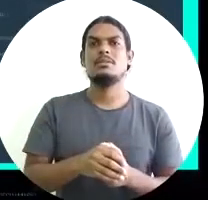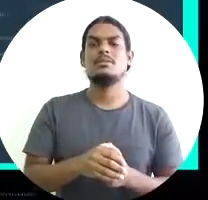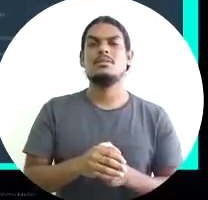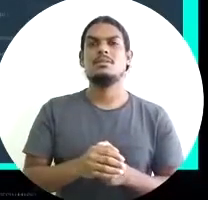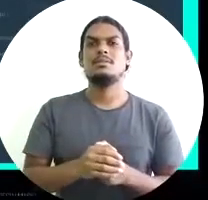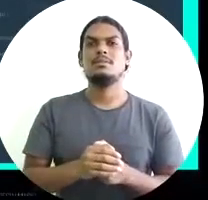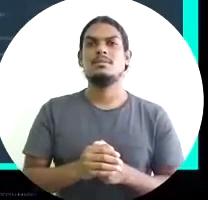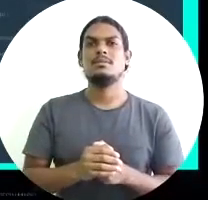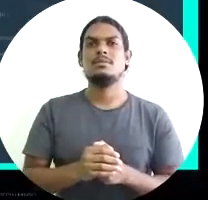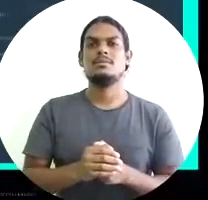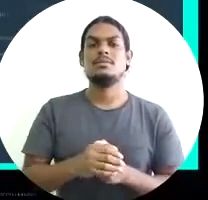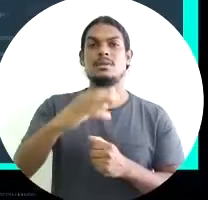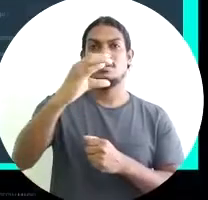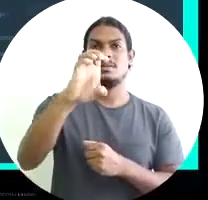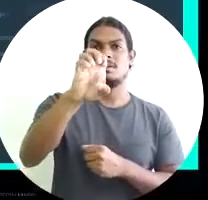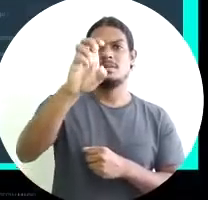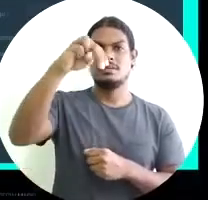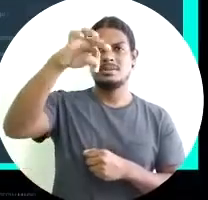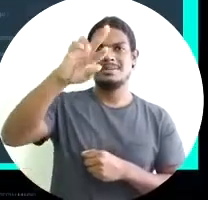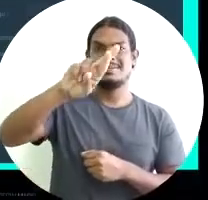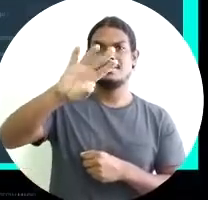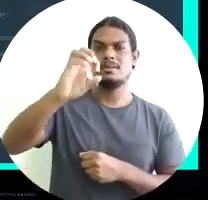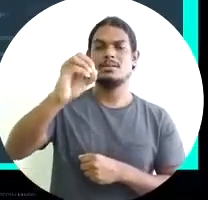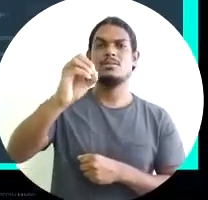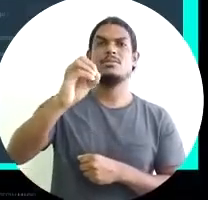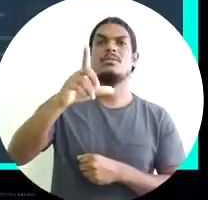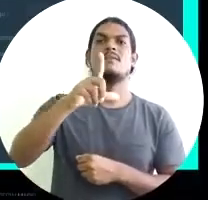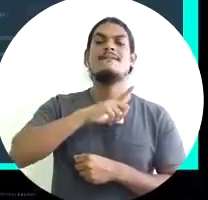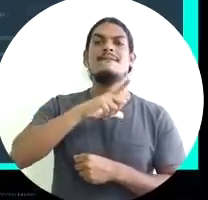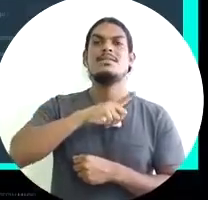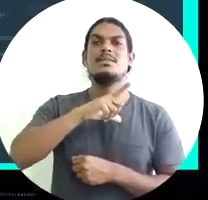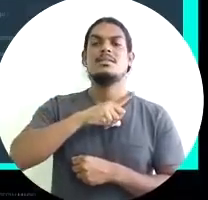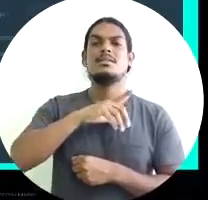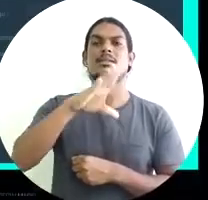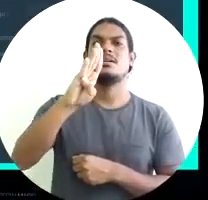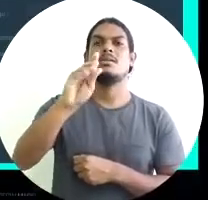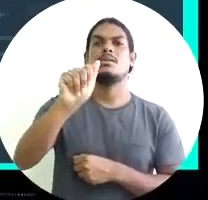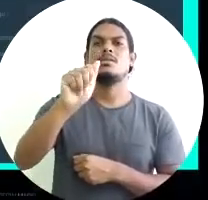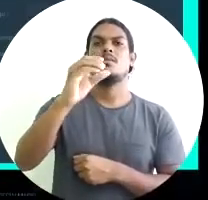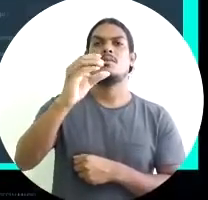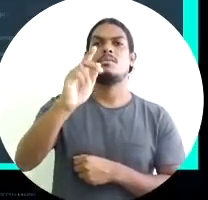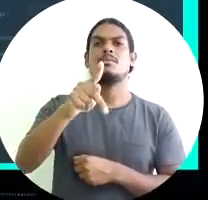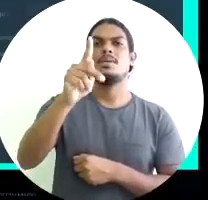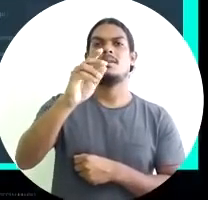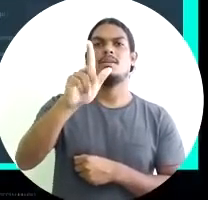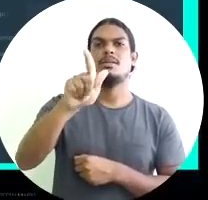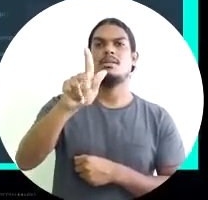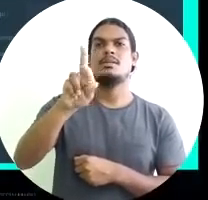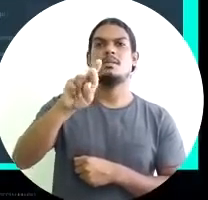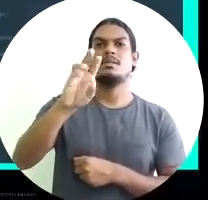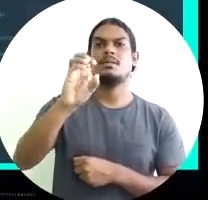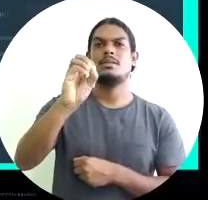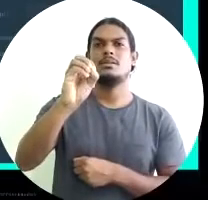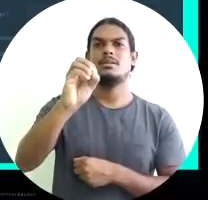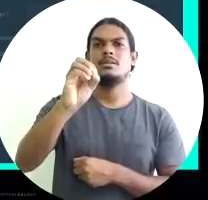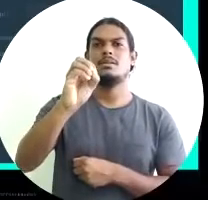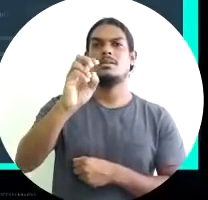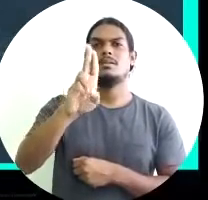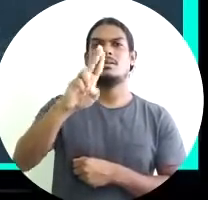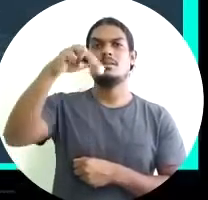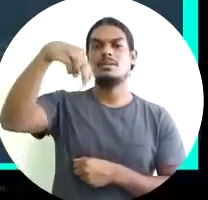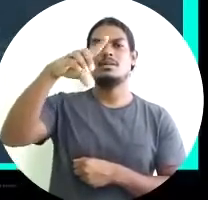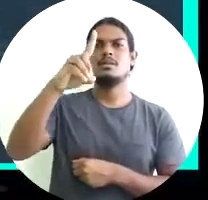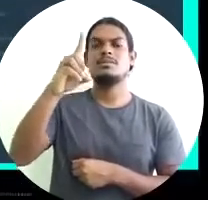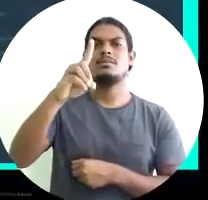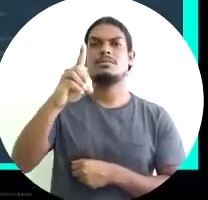ID centro, é que vão ter o background e a cor mudados. E pode ser mais, pode